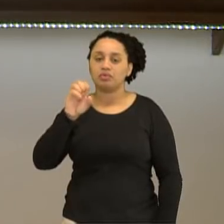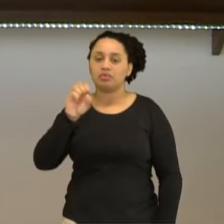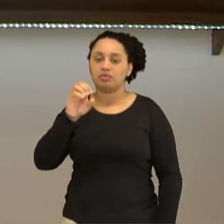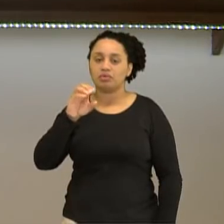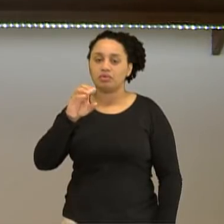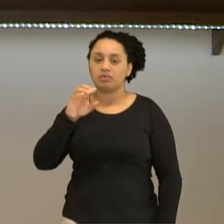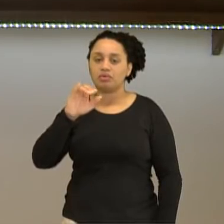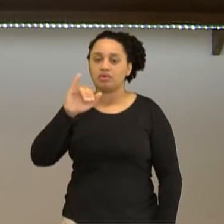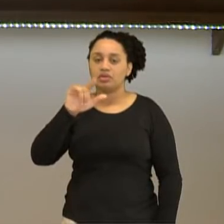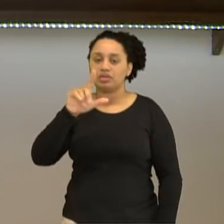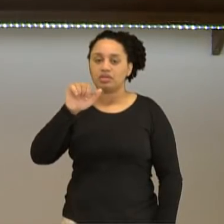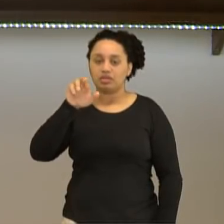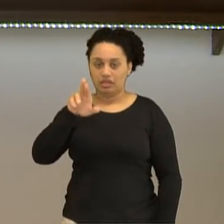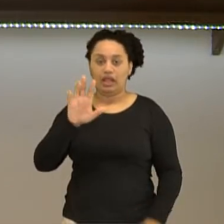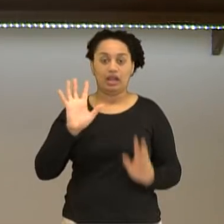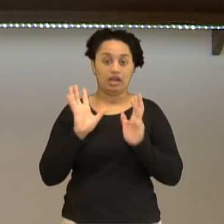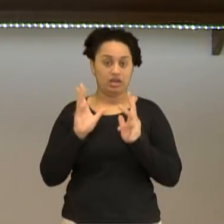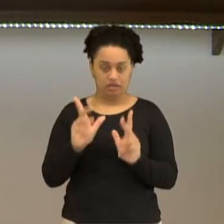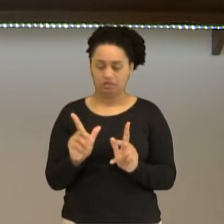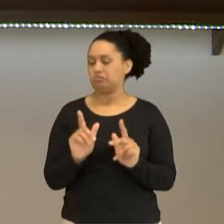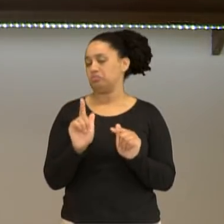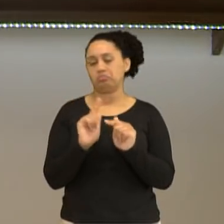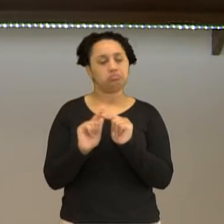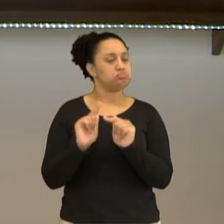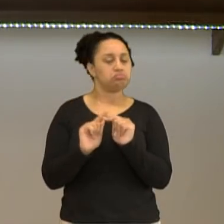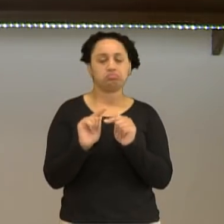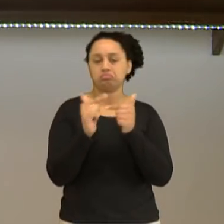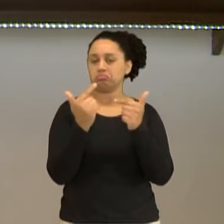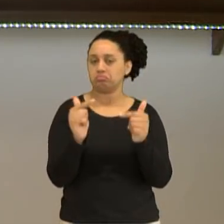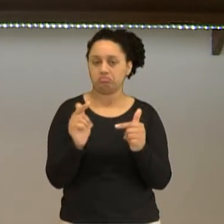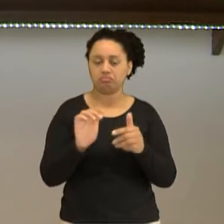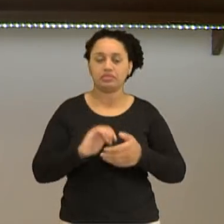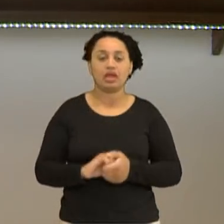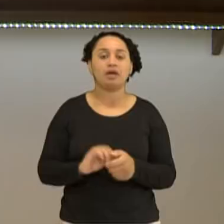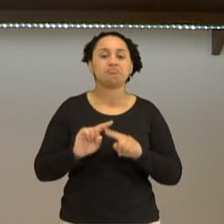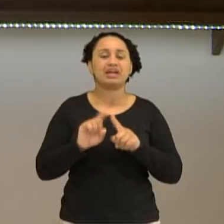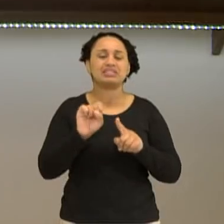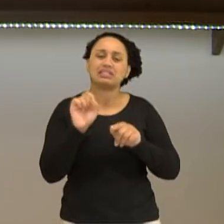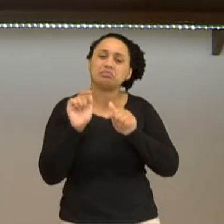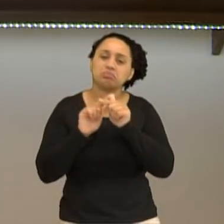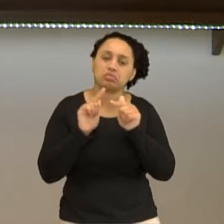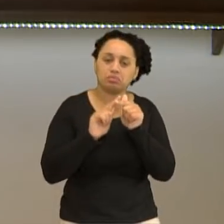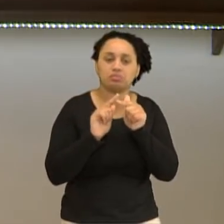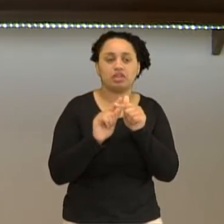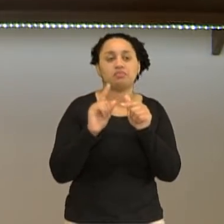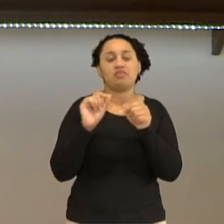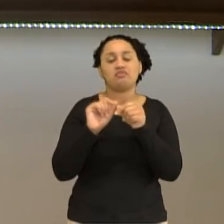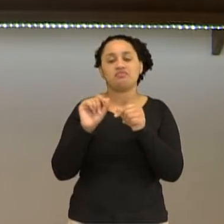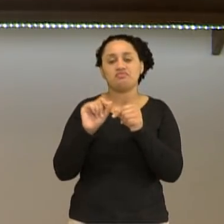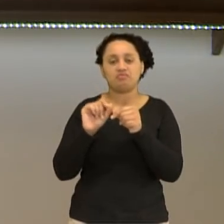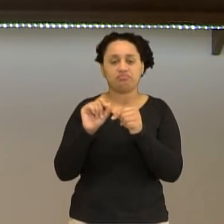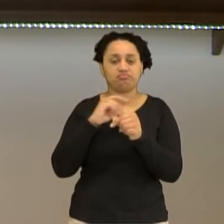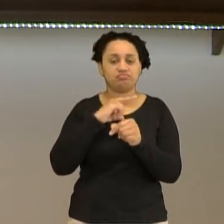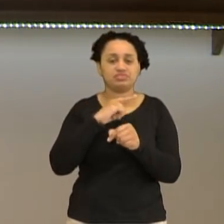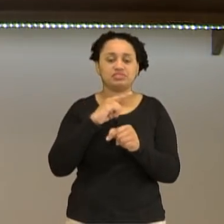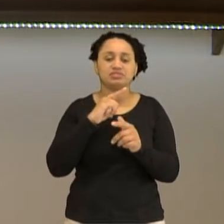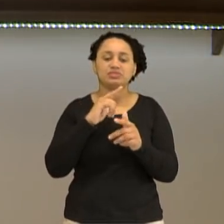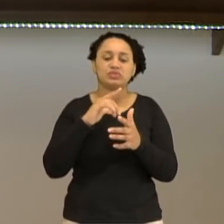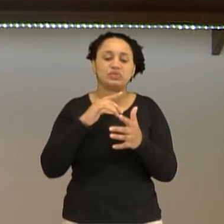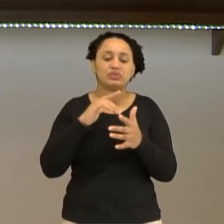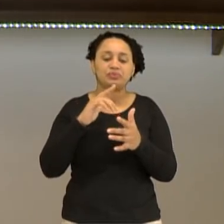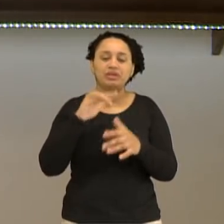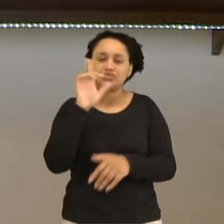eu não vou ter problemas. Agora, qualquer malefício nesse sistema, eu estou comprometendo esse, que é uma